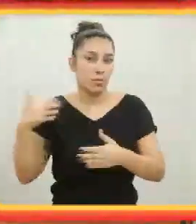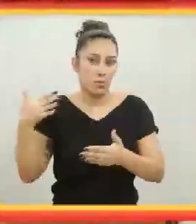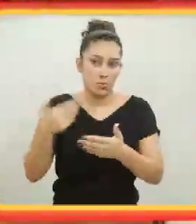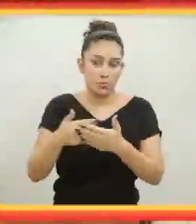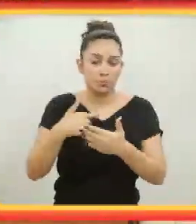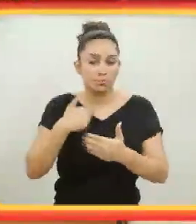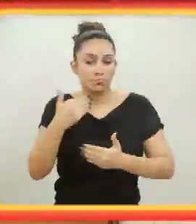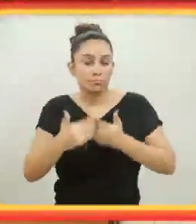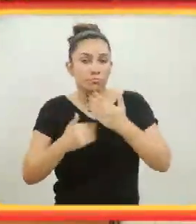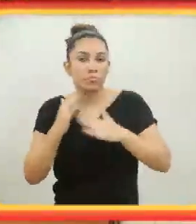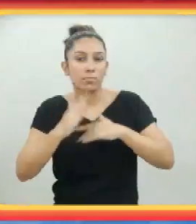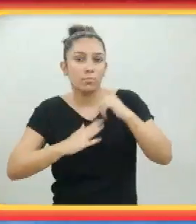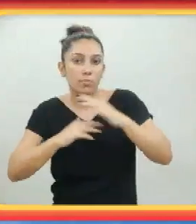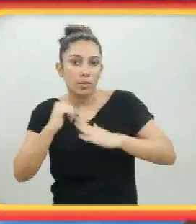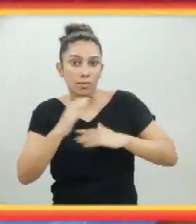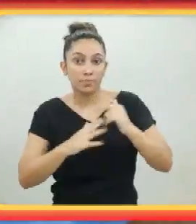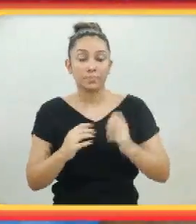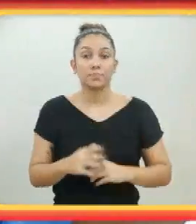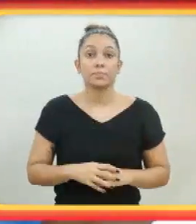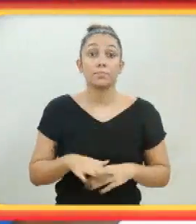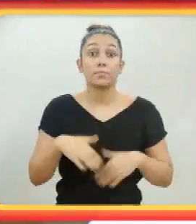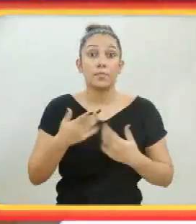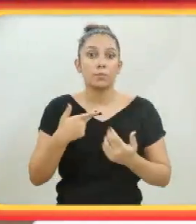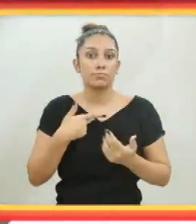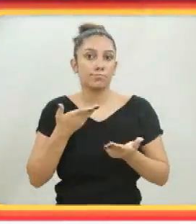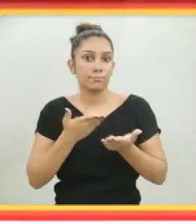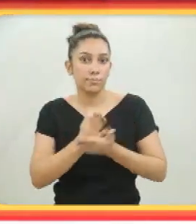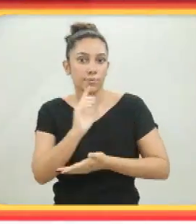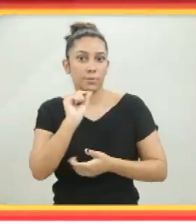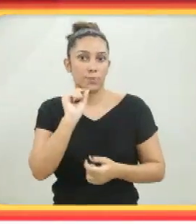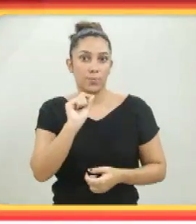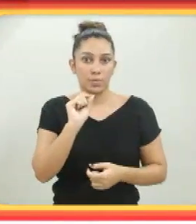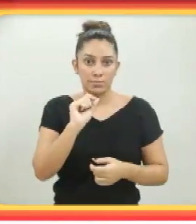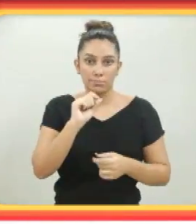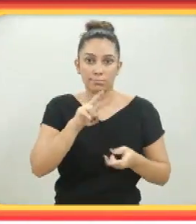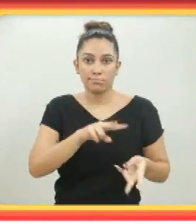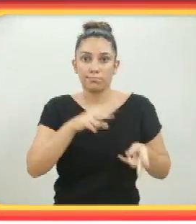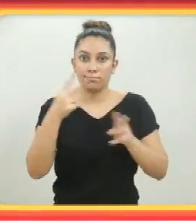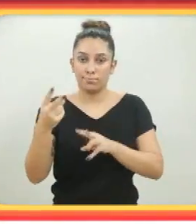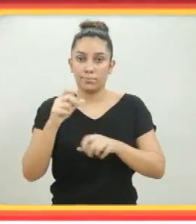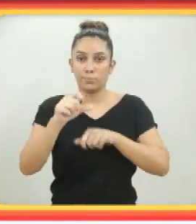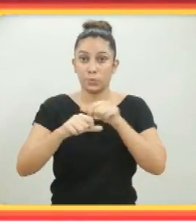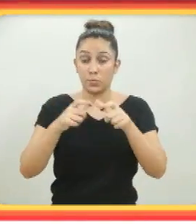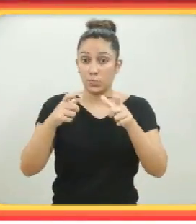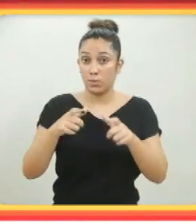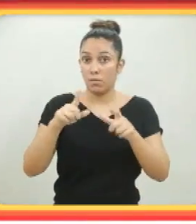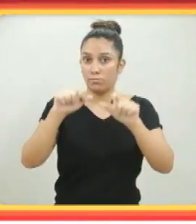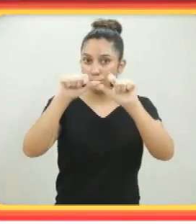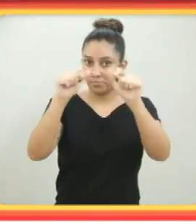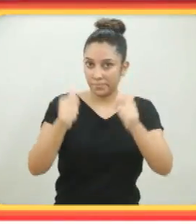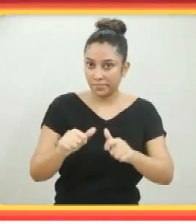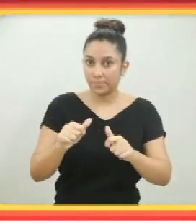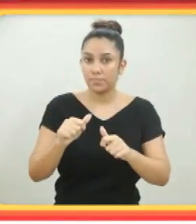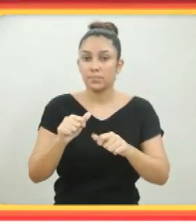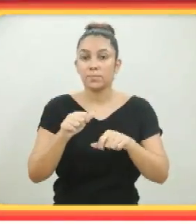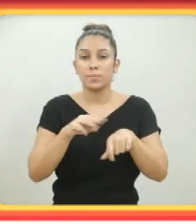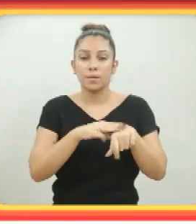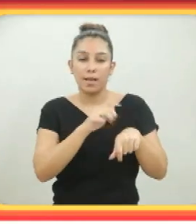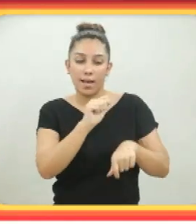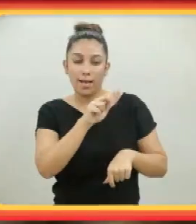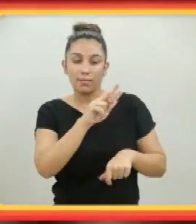eu comecei a trabalhar com esculturas. Esculturas, primeiro feitas em